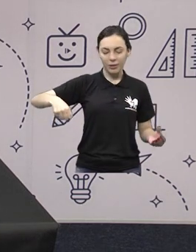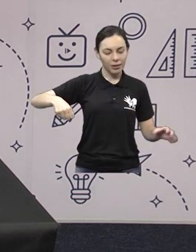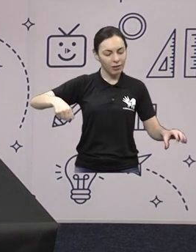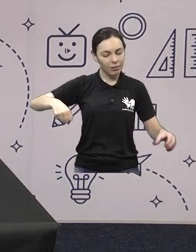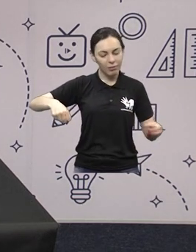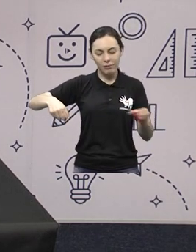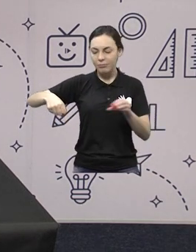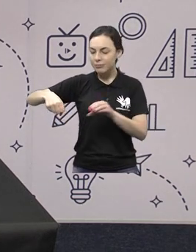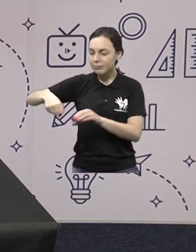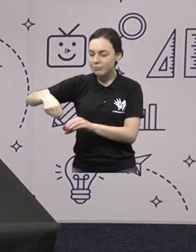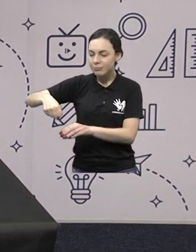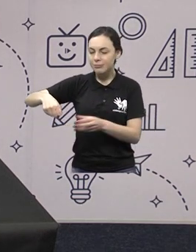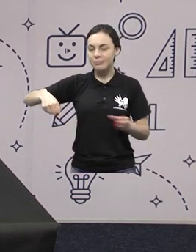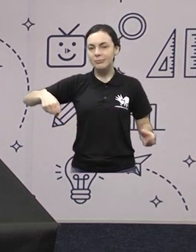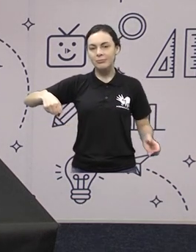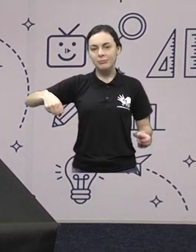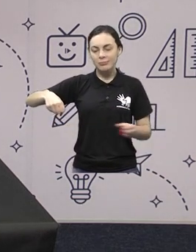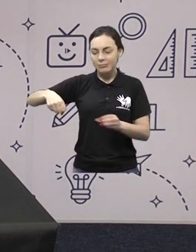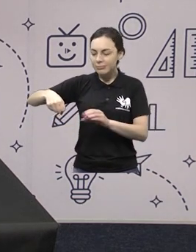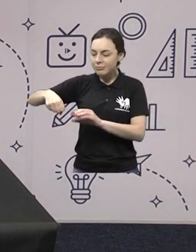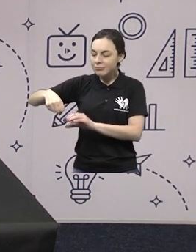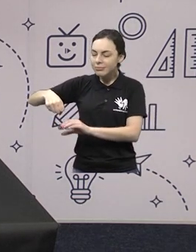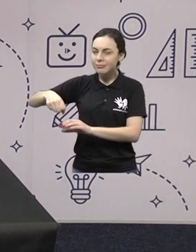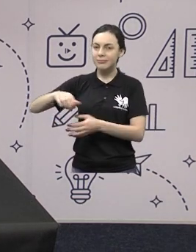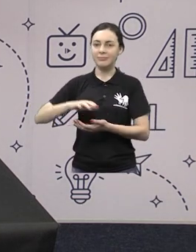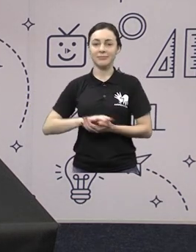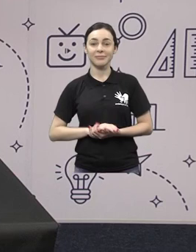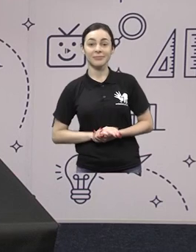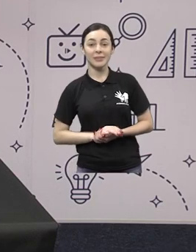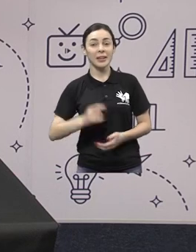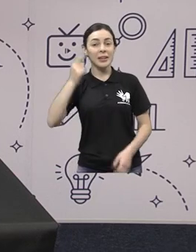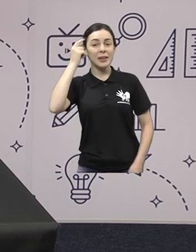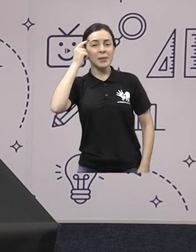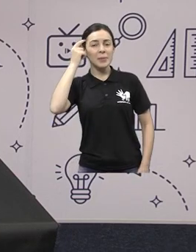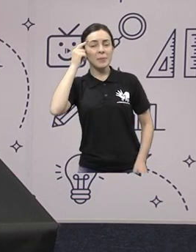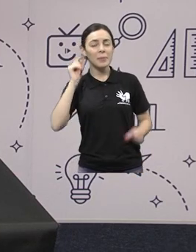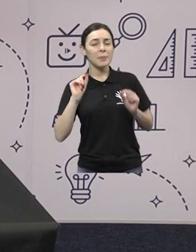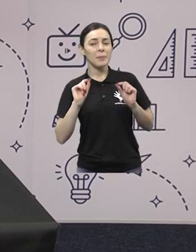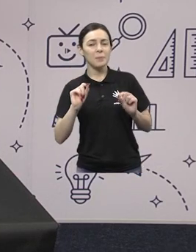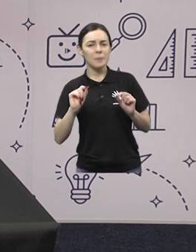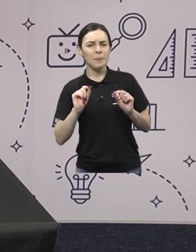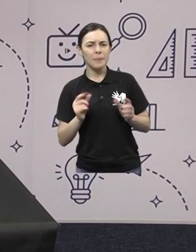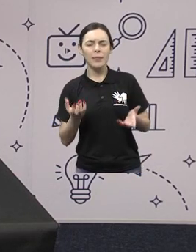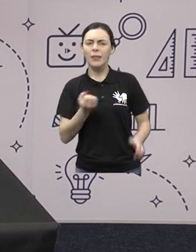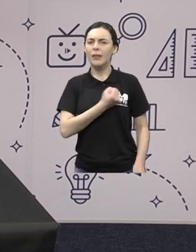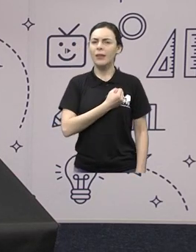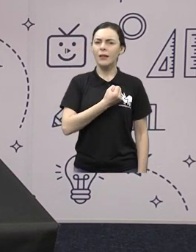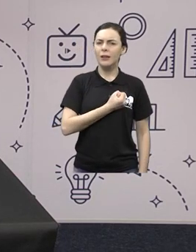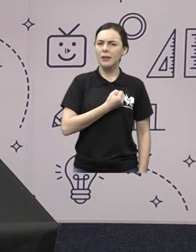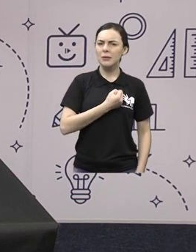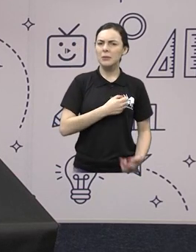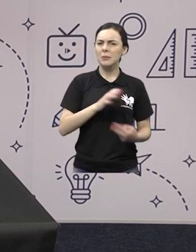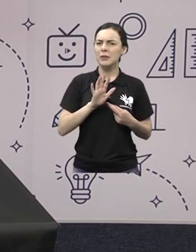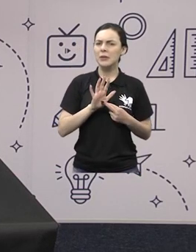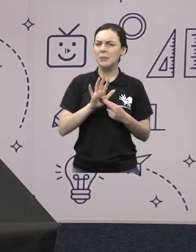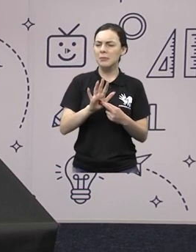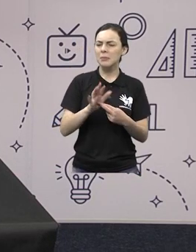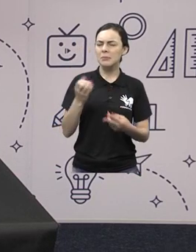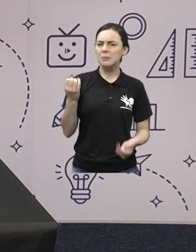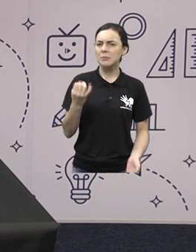devagar colocando os ovos na cestinha lá. Mas se a gente pensar agora, quais são os números que representam